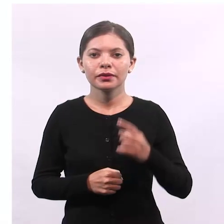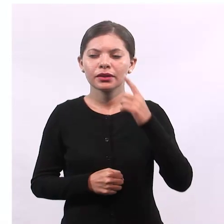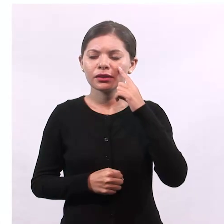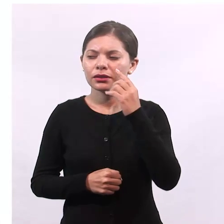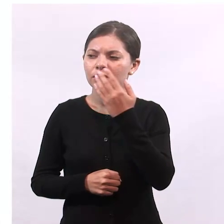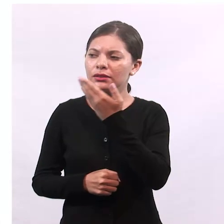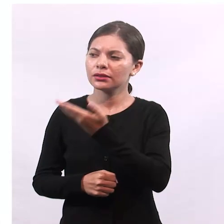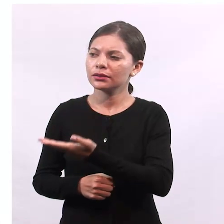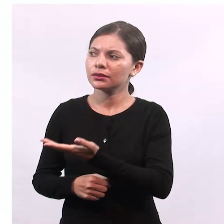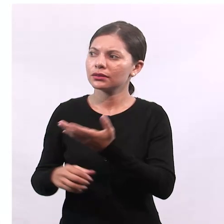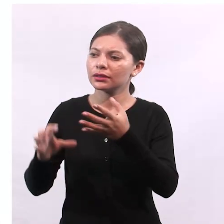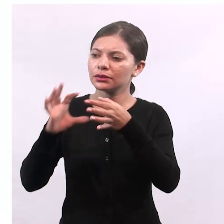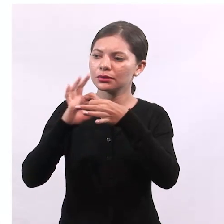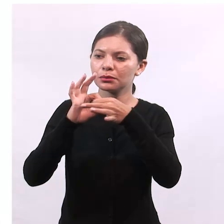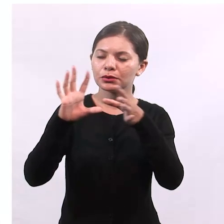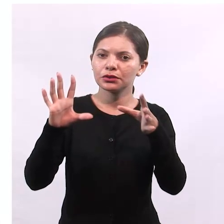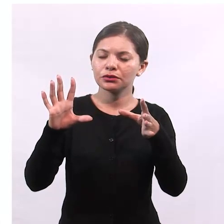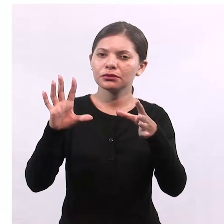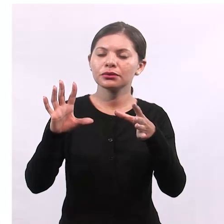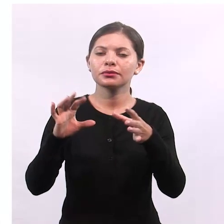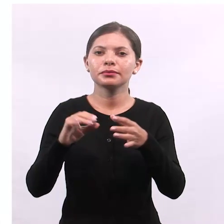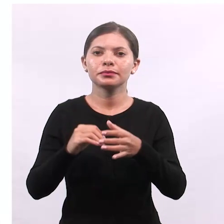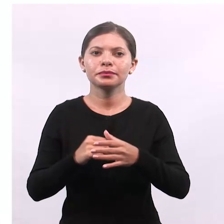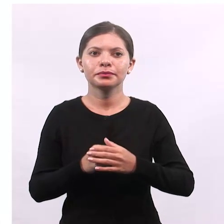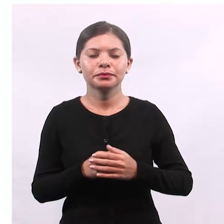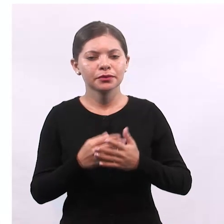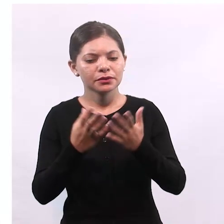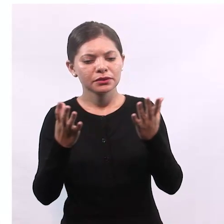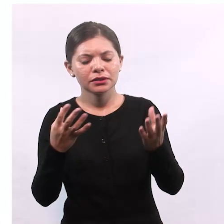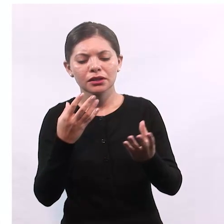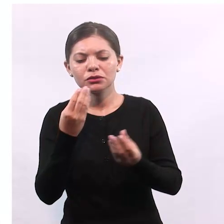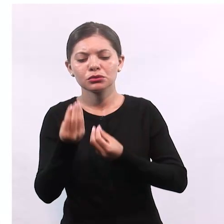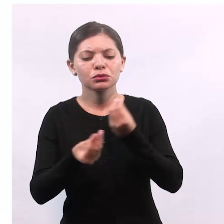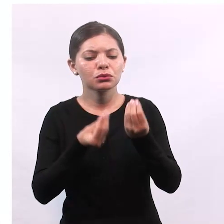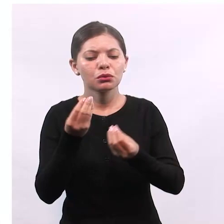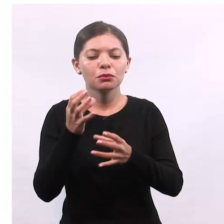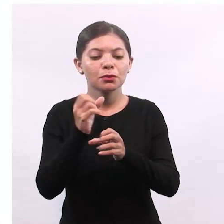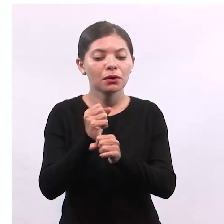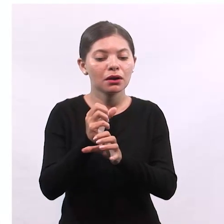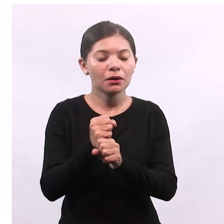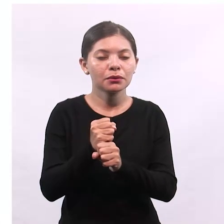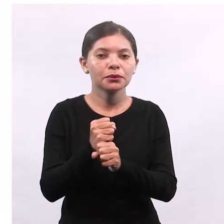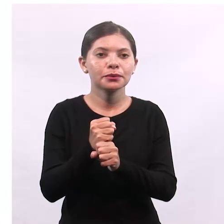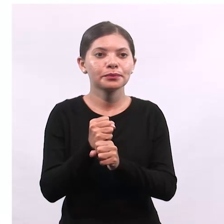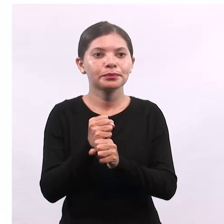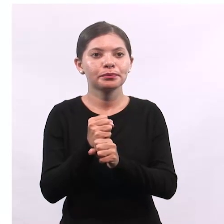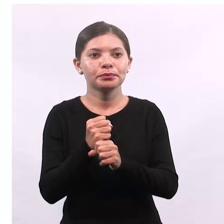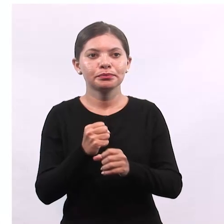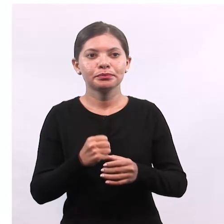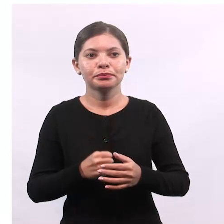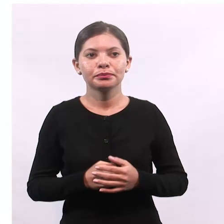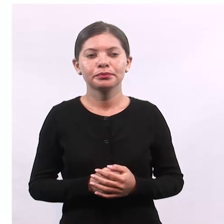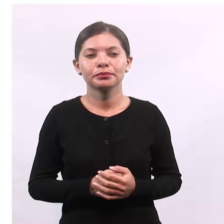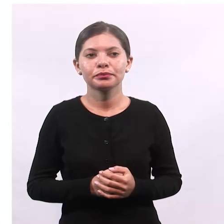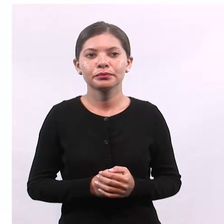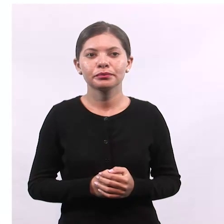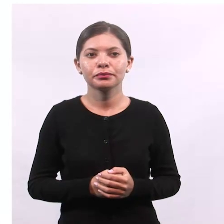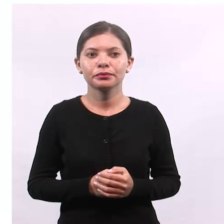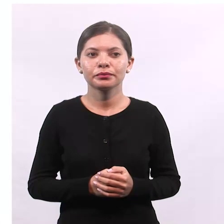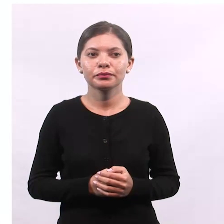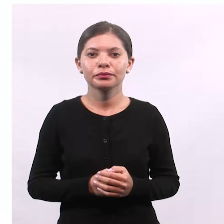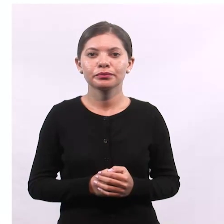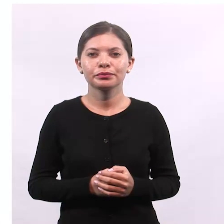adequação disponível lá no guia Ele explica o que que como que é feito esse cálculo se reduz